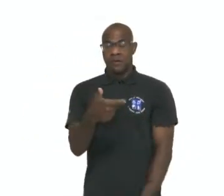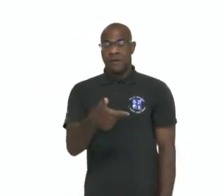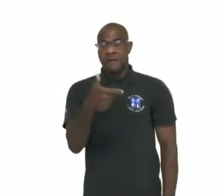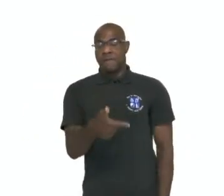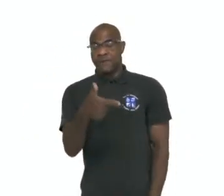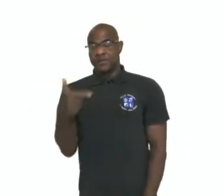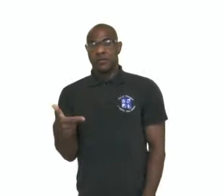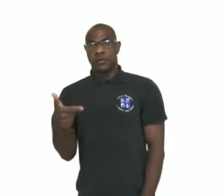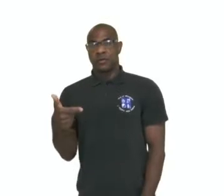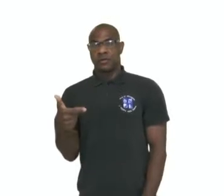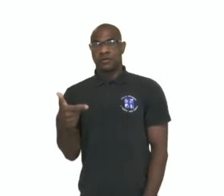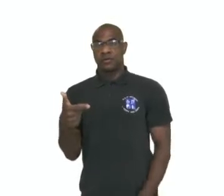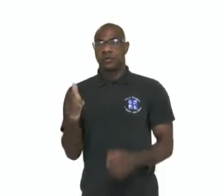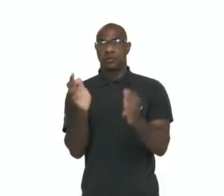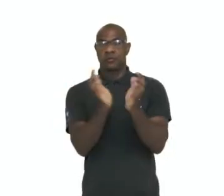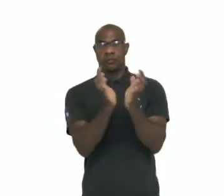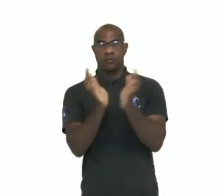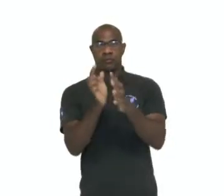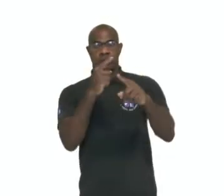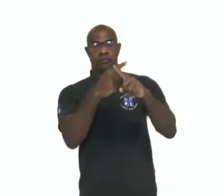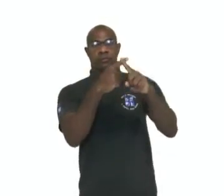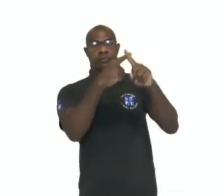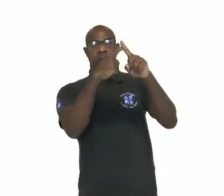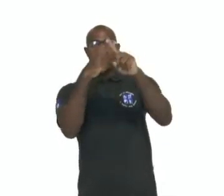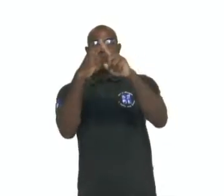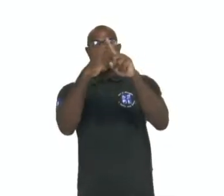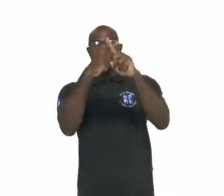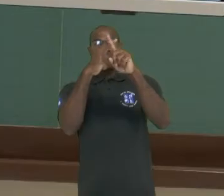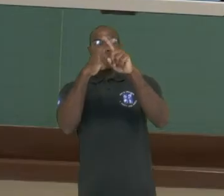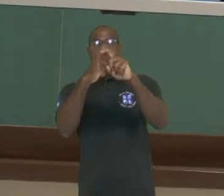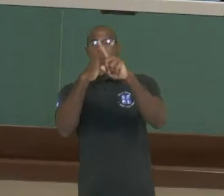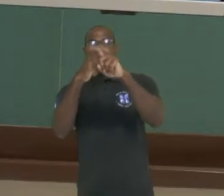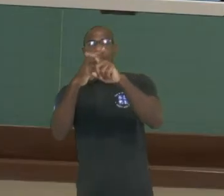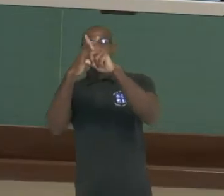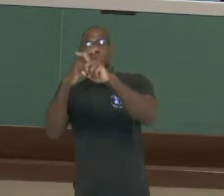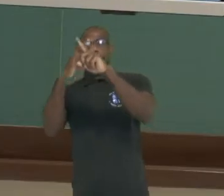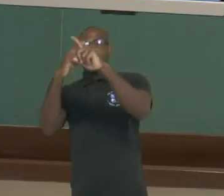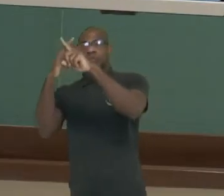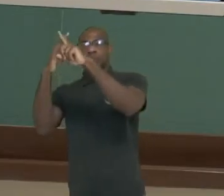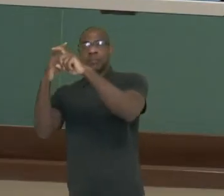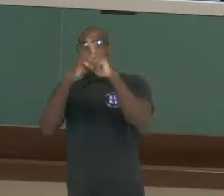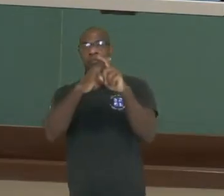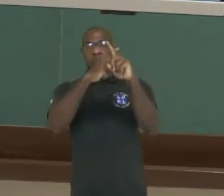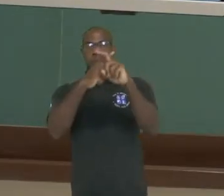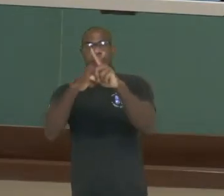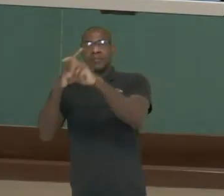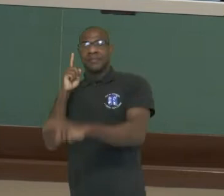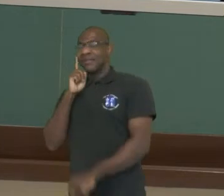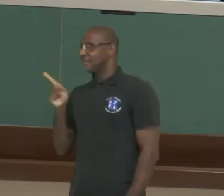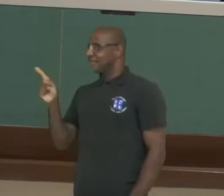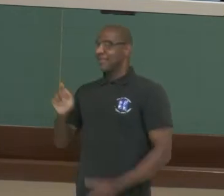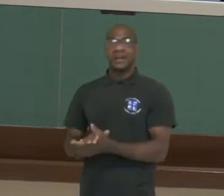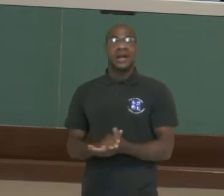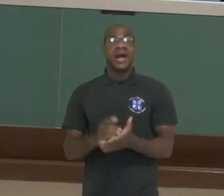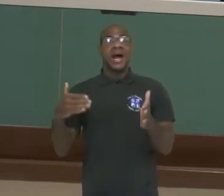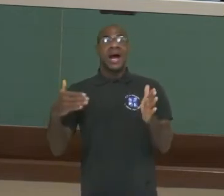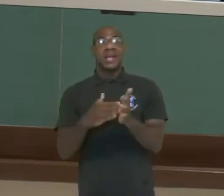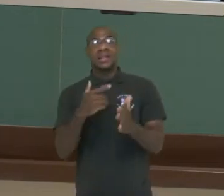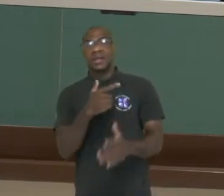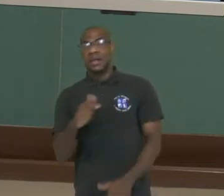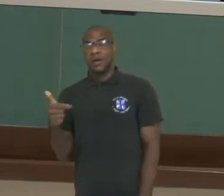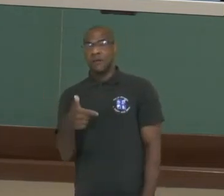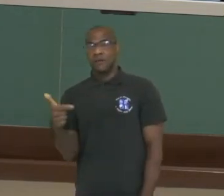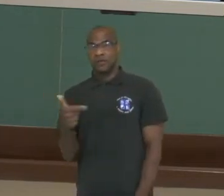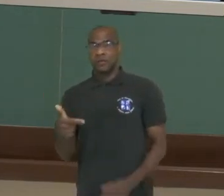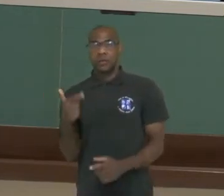22 pares normais, 2 cromossomos, 2 e assim por diante. Até o número 22 está